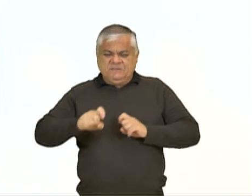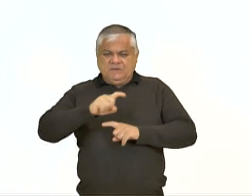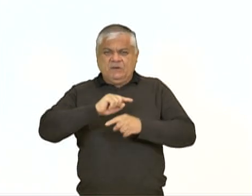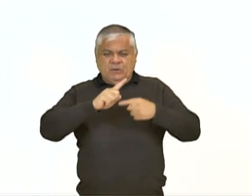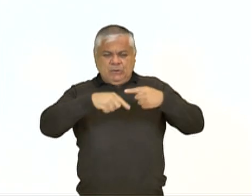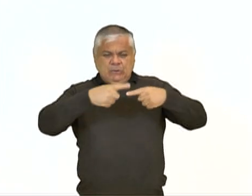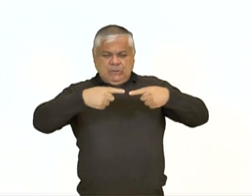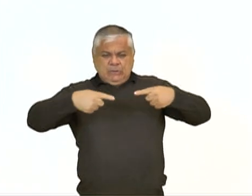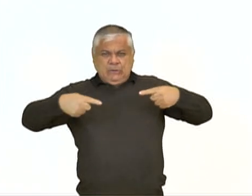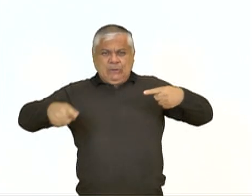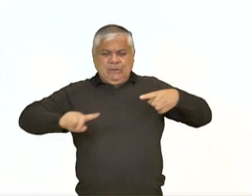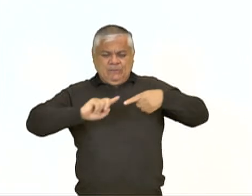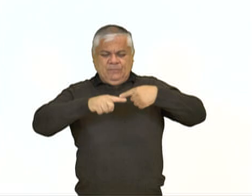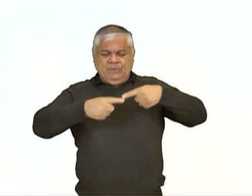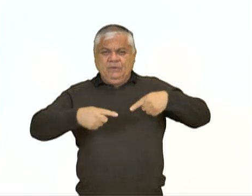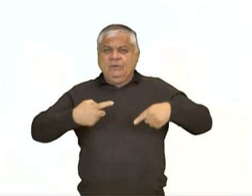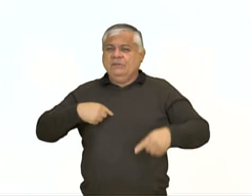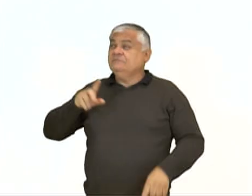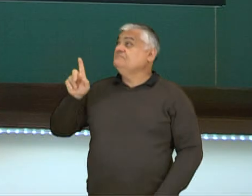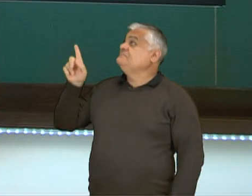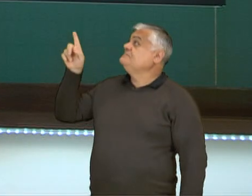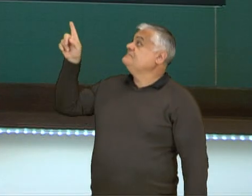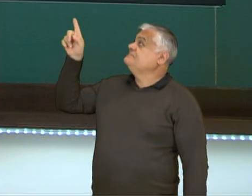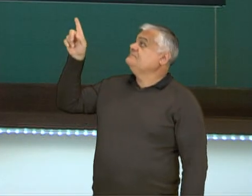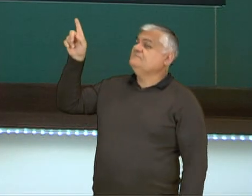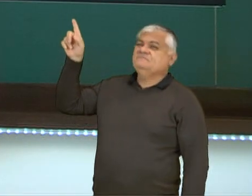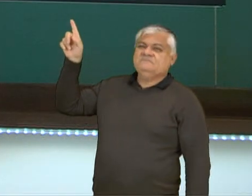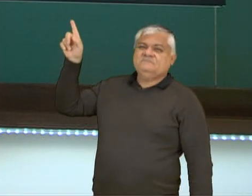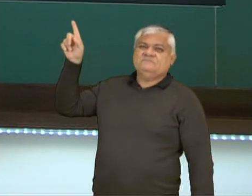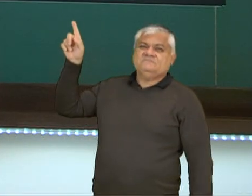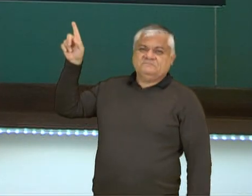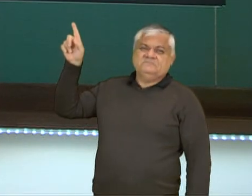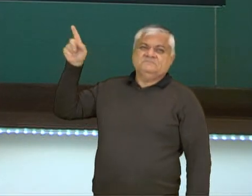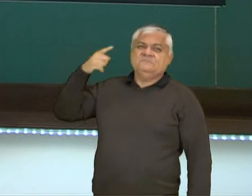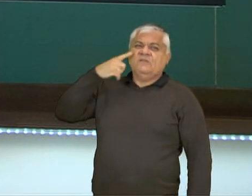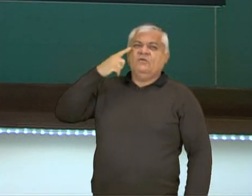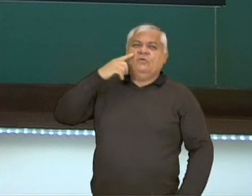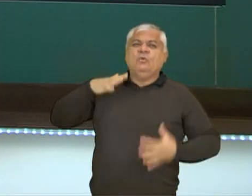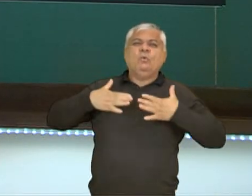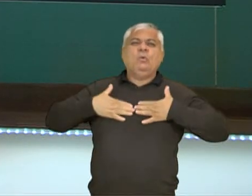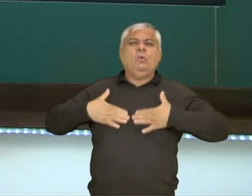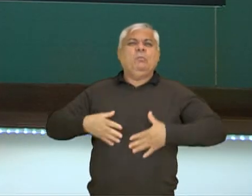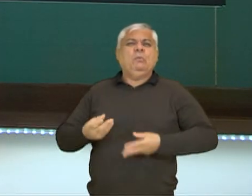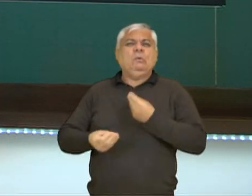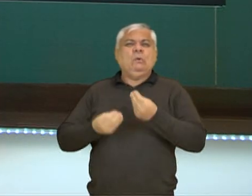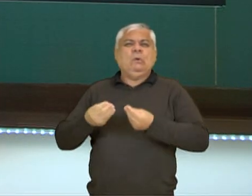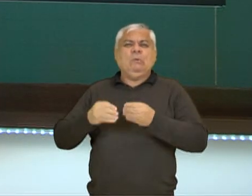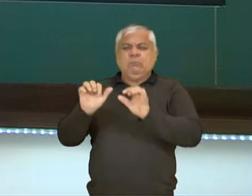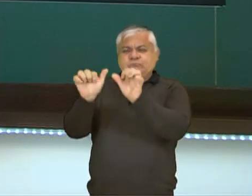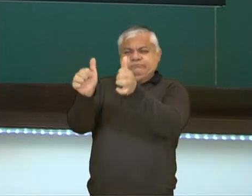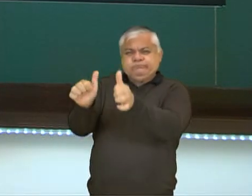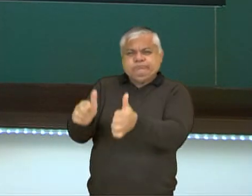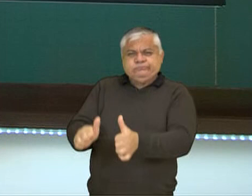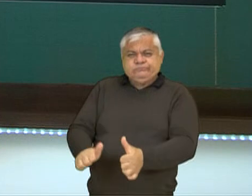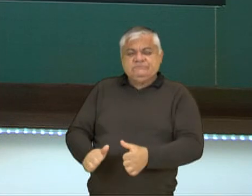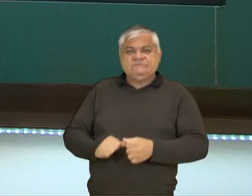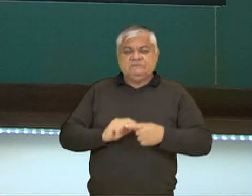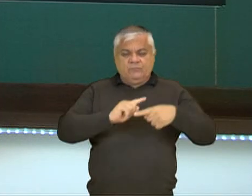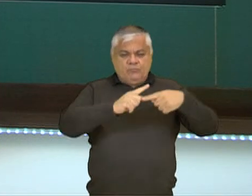cilíndrico. Olha aqui essa imagem, confere comigo. Vamos observar a anatomia do seu corpo. É um corpo